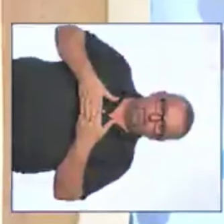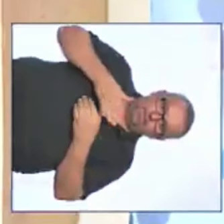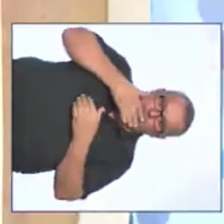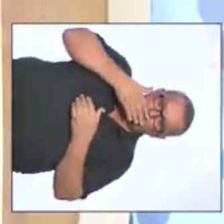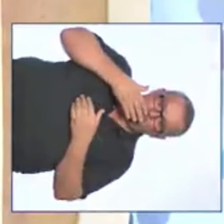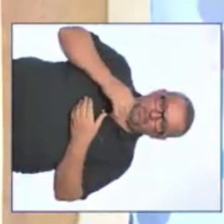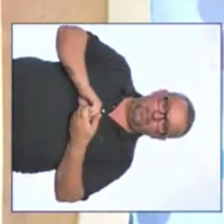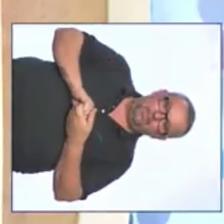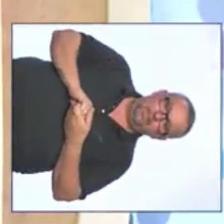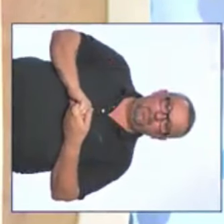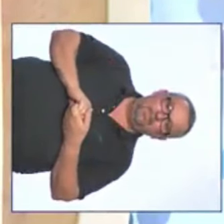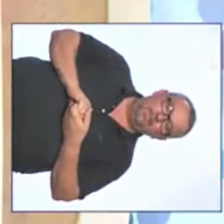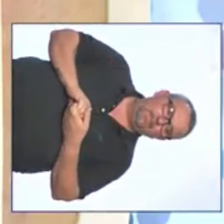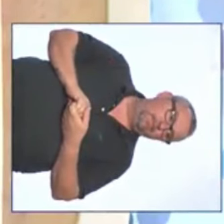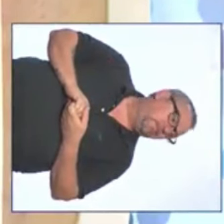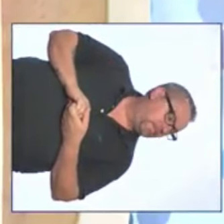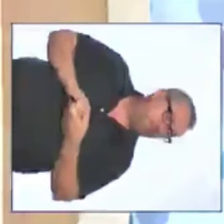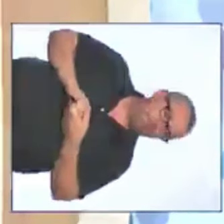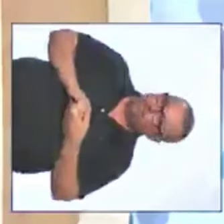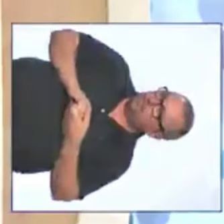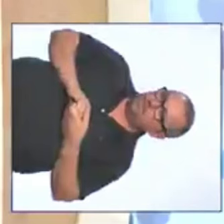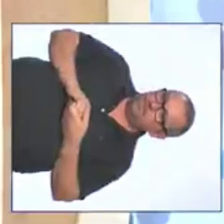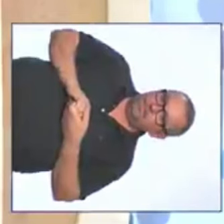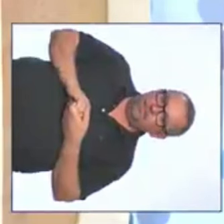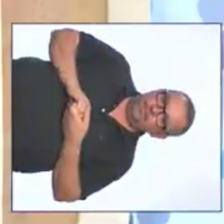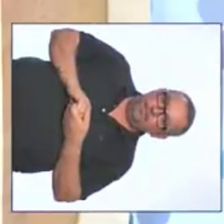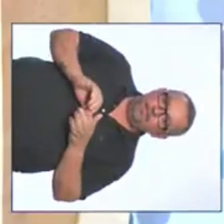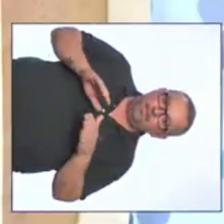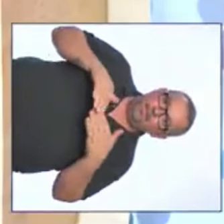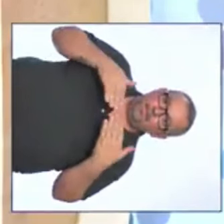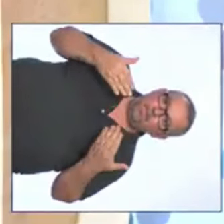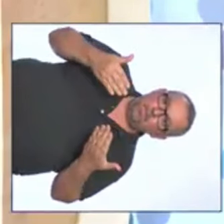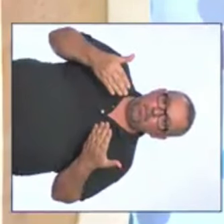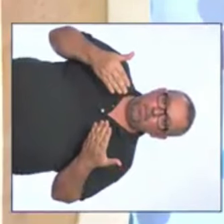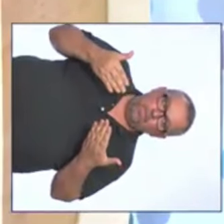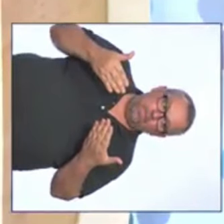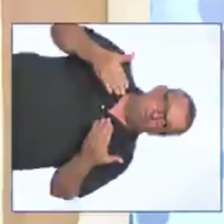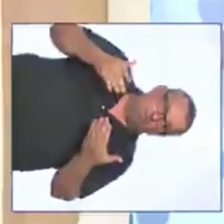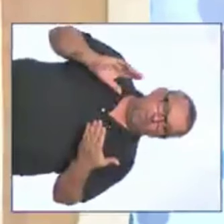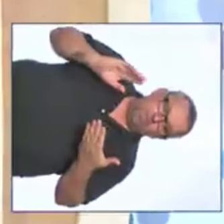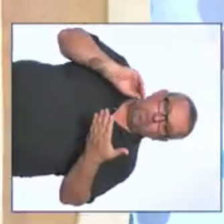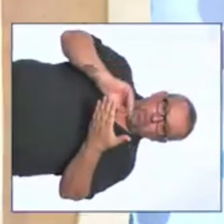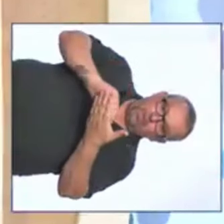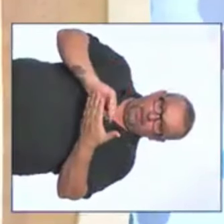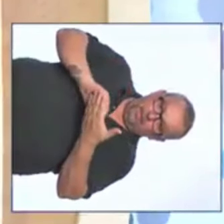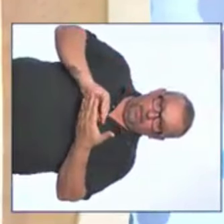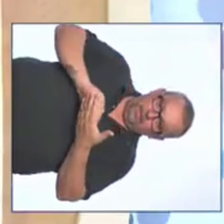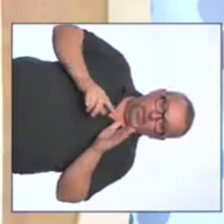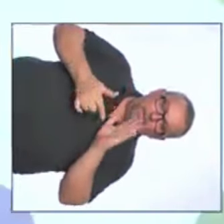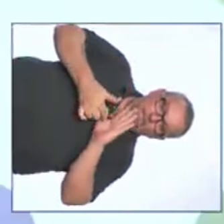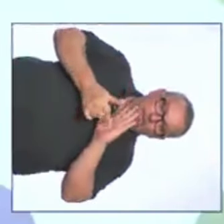a gente por favor pode abrir aí então assim quando a gente coloca isso para vocês